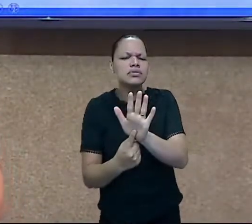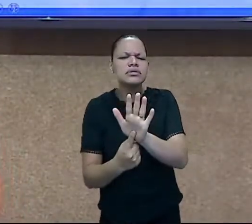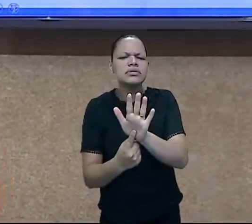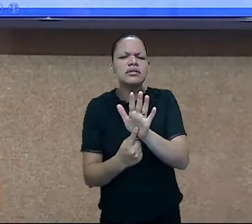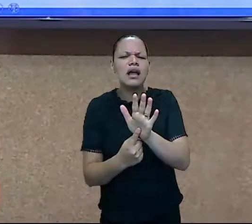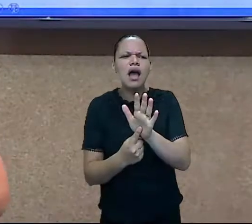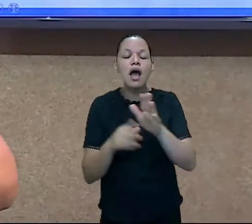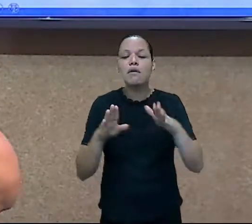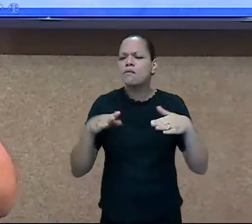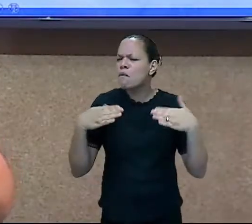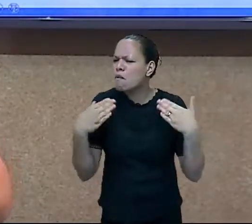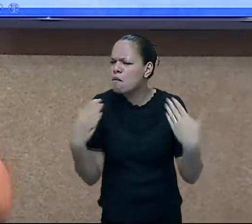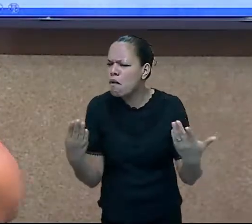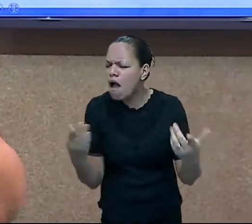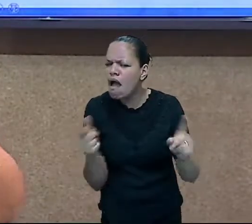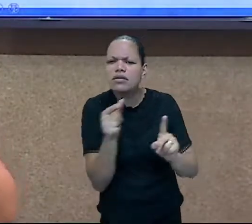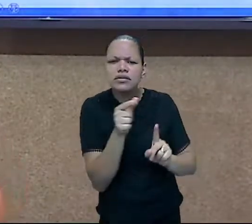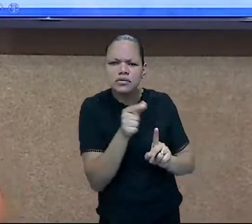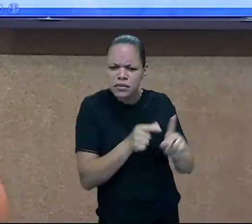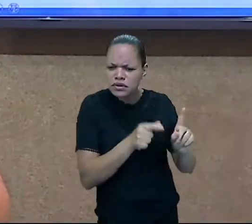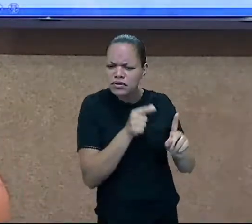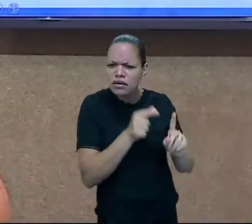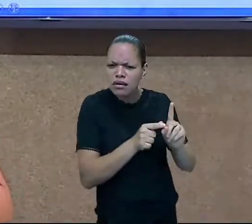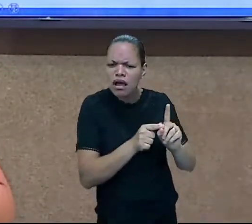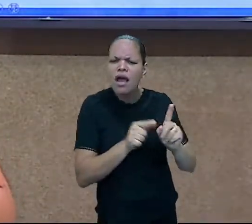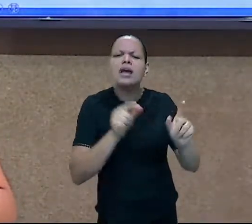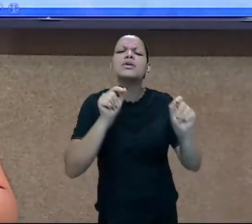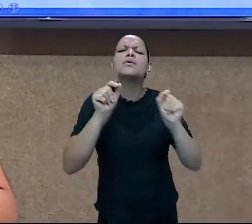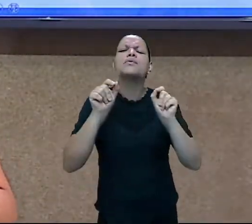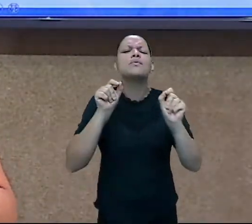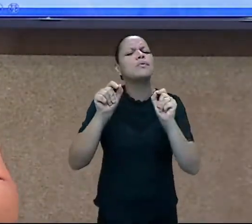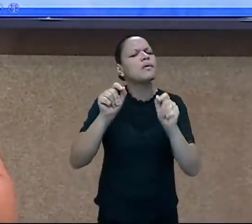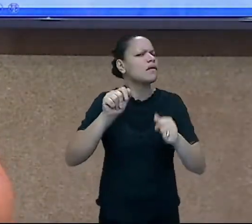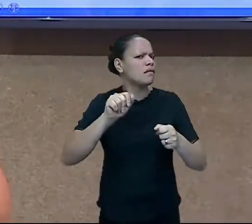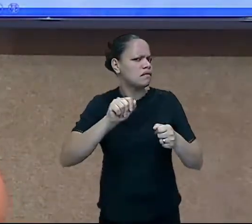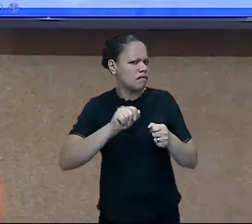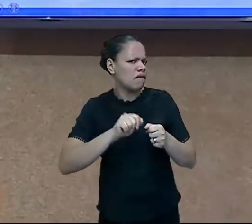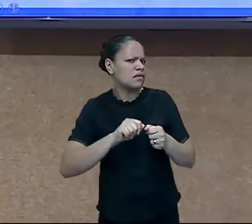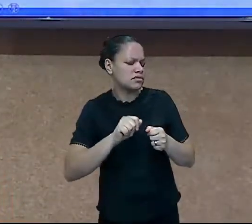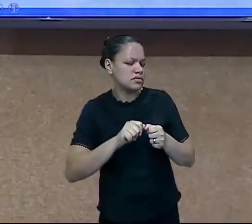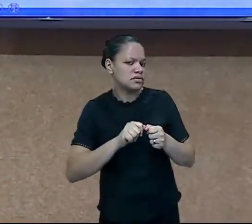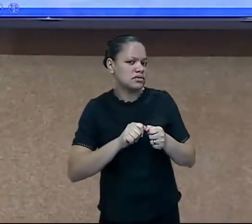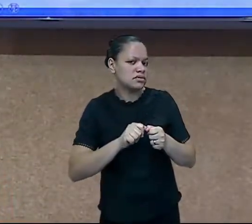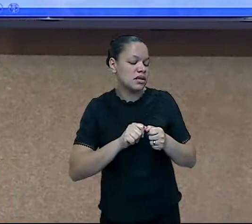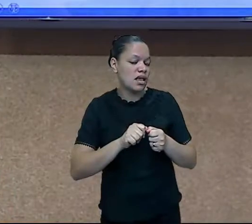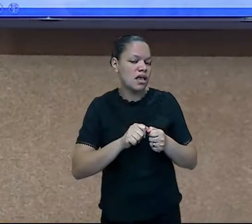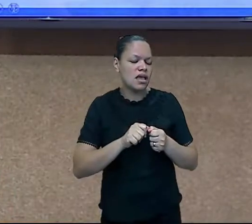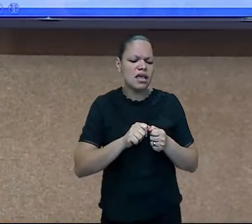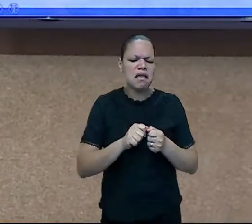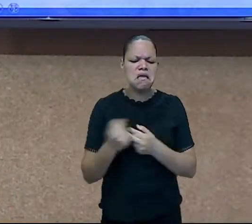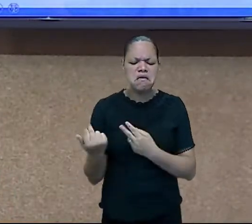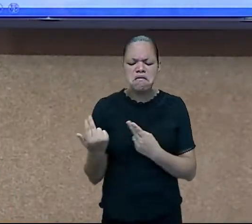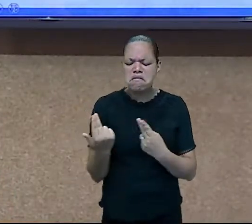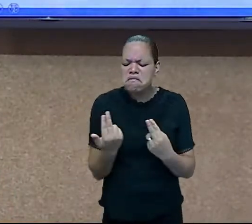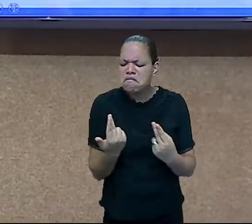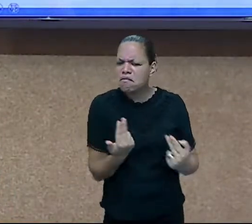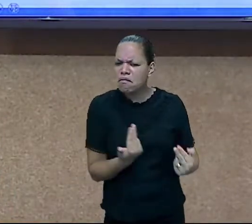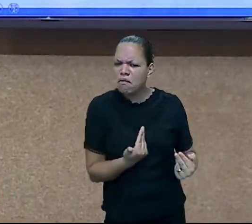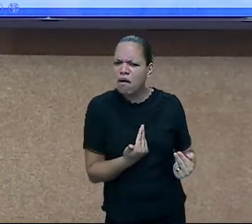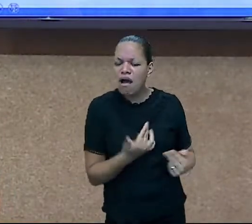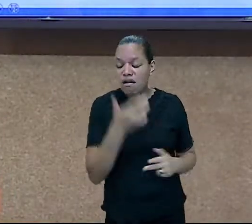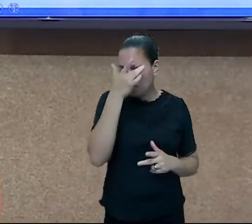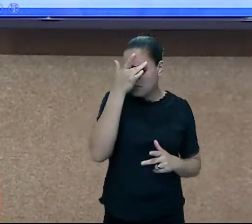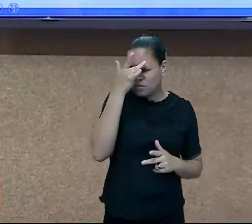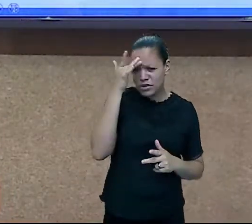e eles vão agir como seres humanos e vão deixar a moral da história,